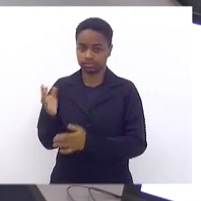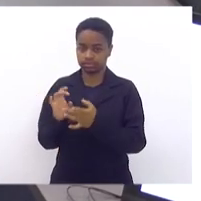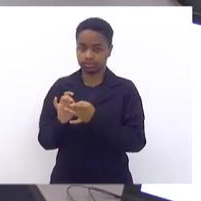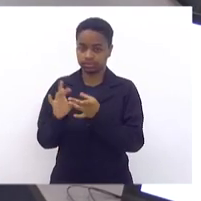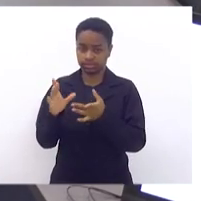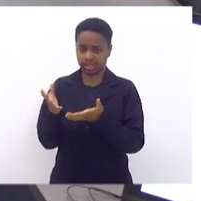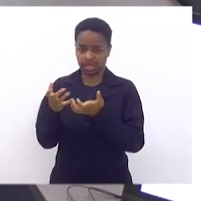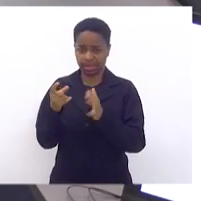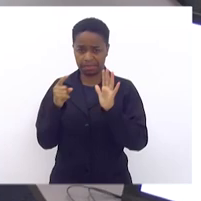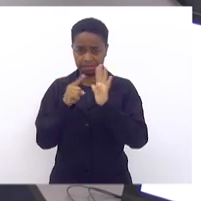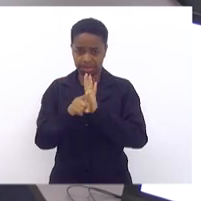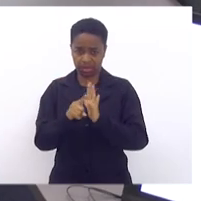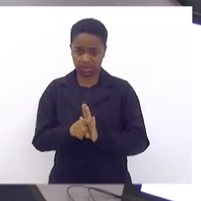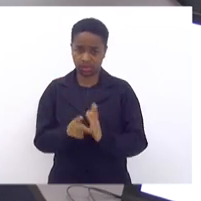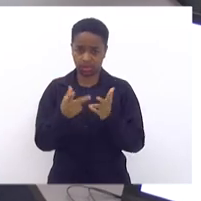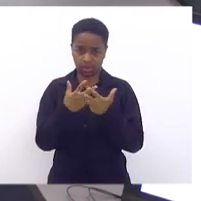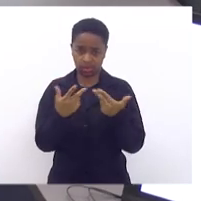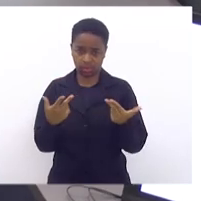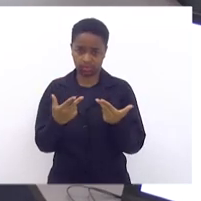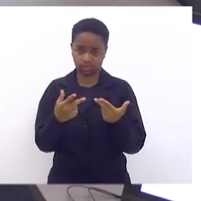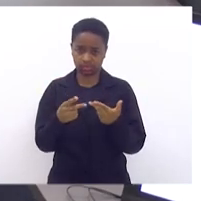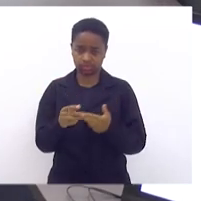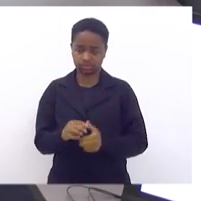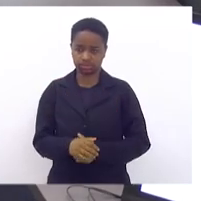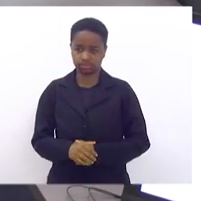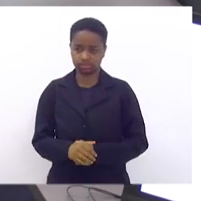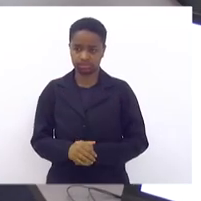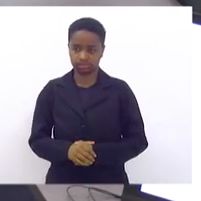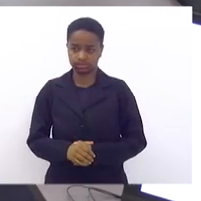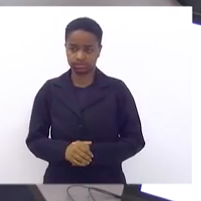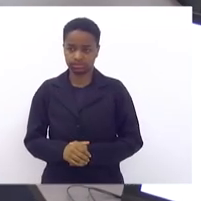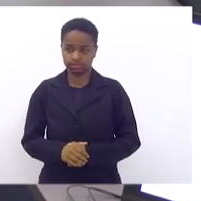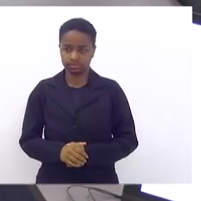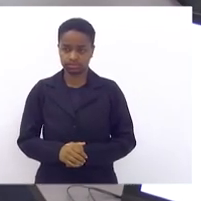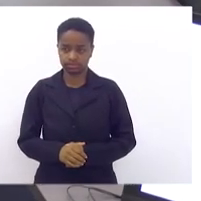levantar alguma questão em relação à nossa expositora Mariana Valente.